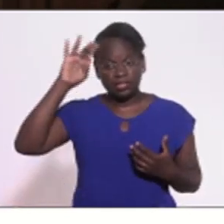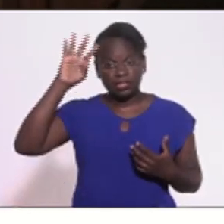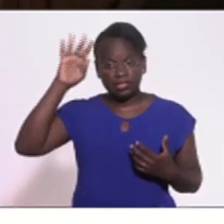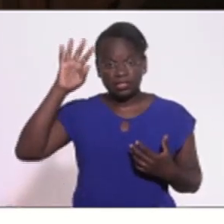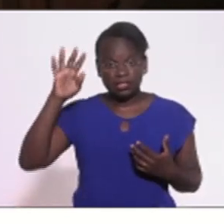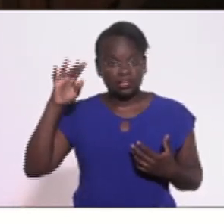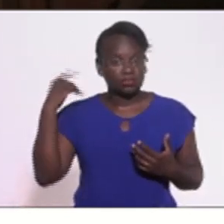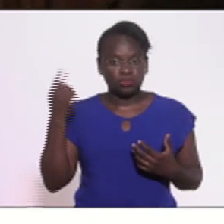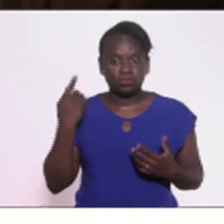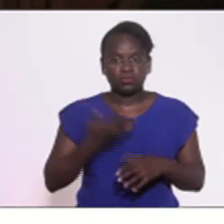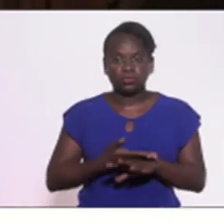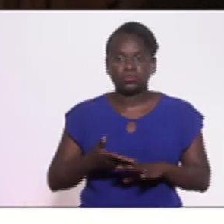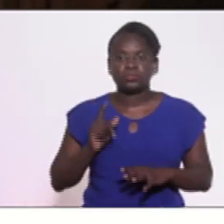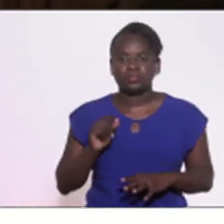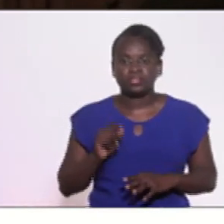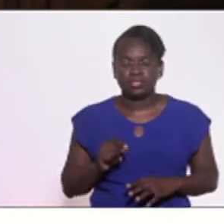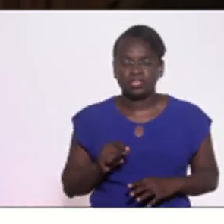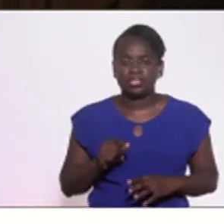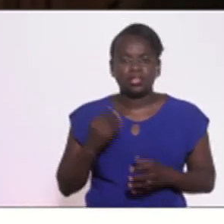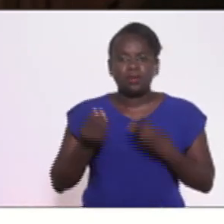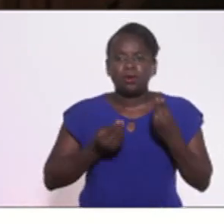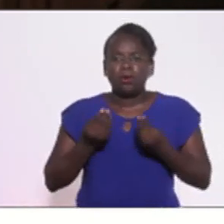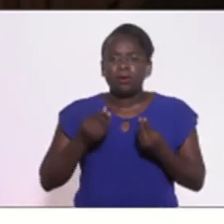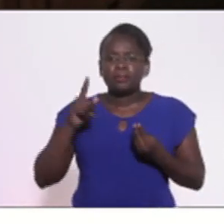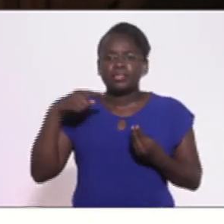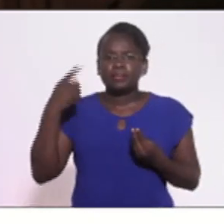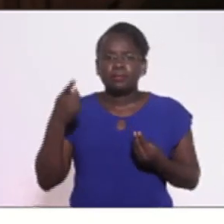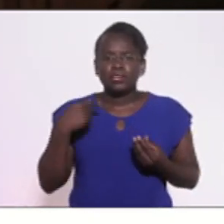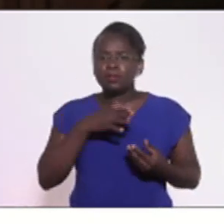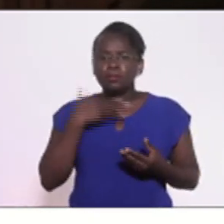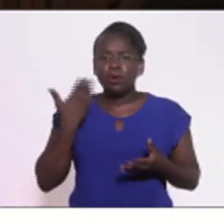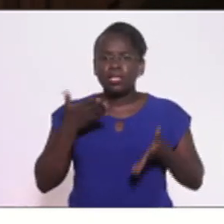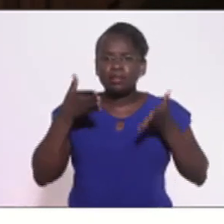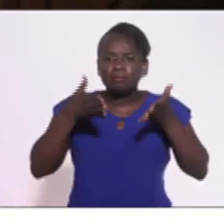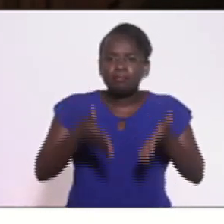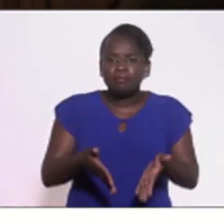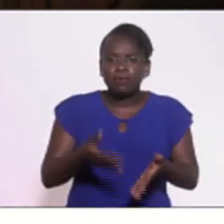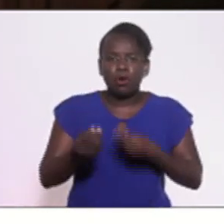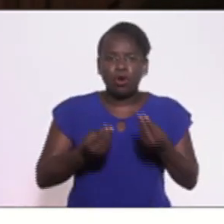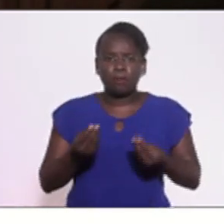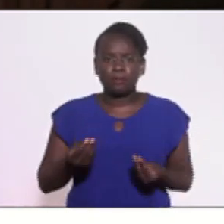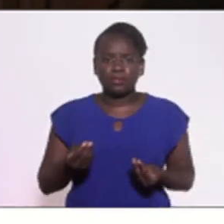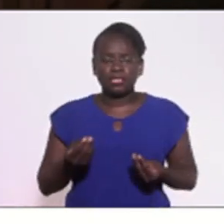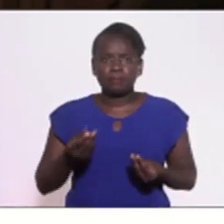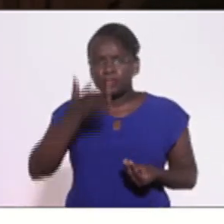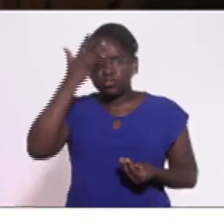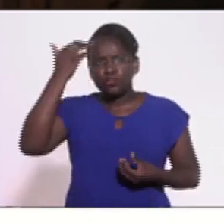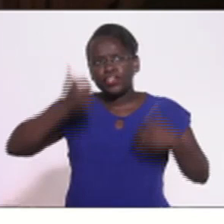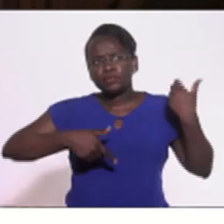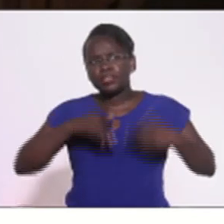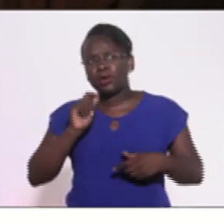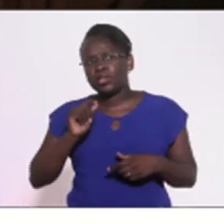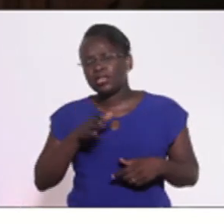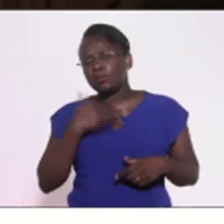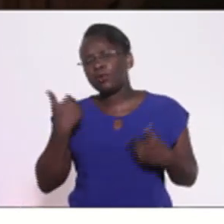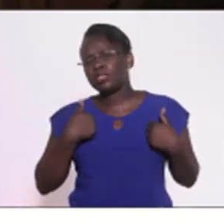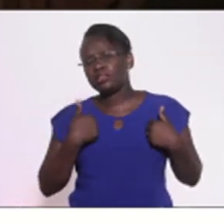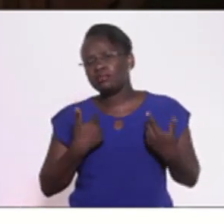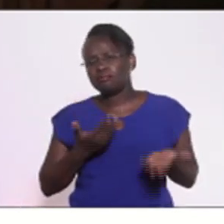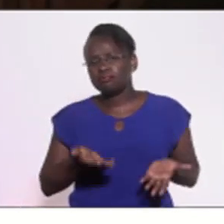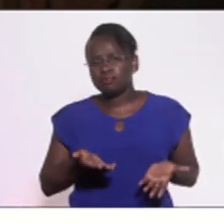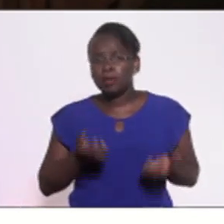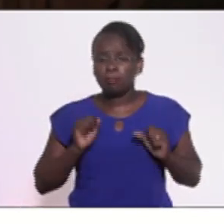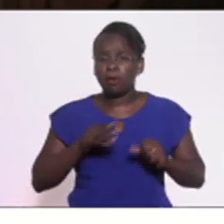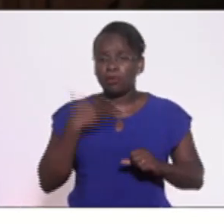cabeça normalmente é como é que vai ser o nosso enterro. O que vão dizer quando a gente morrer? Eu já